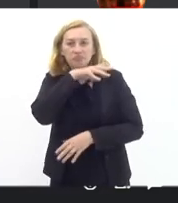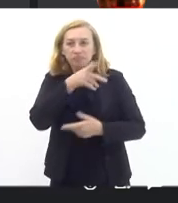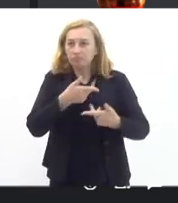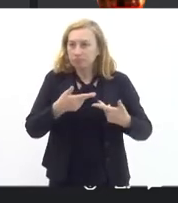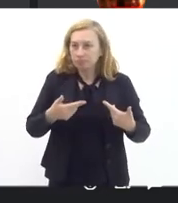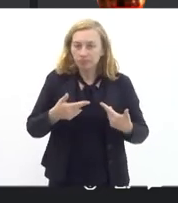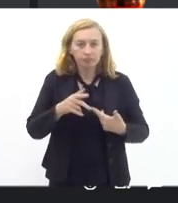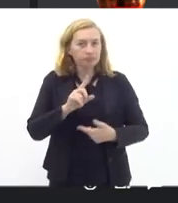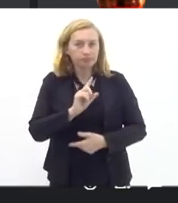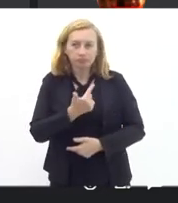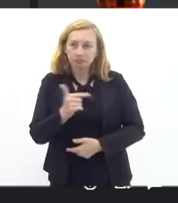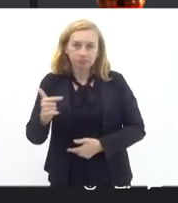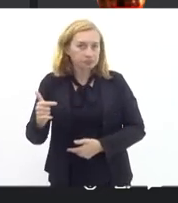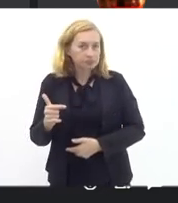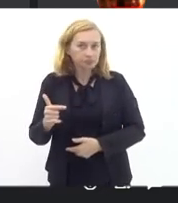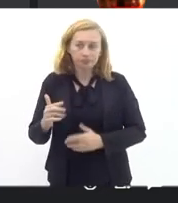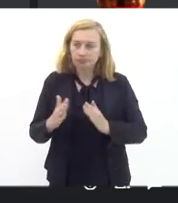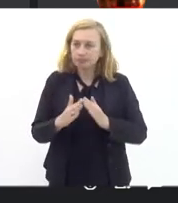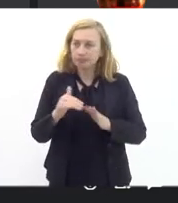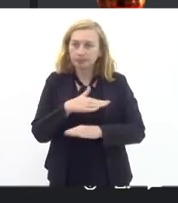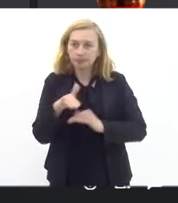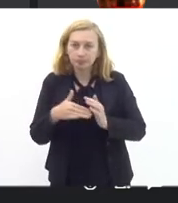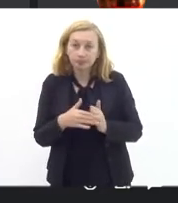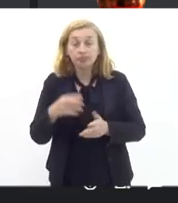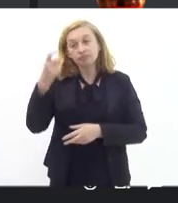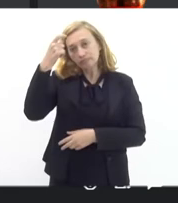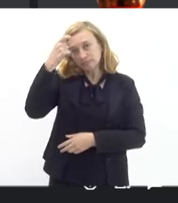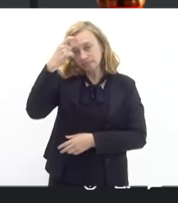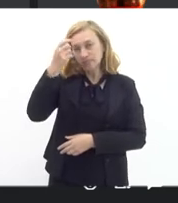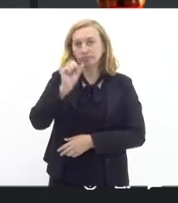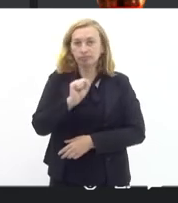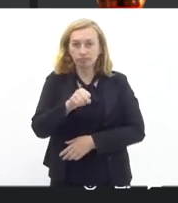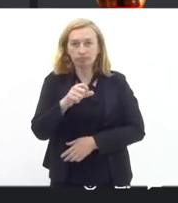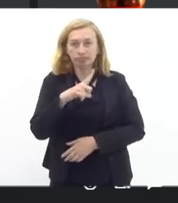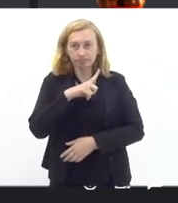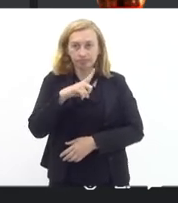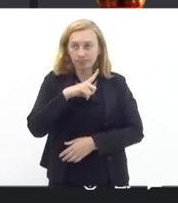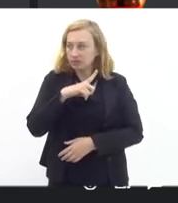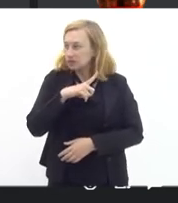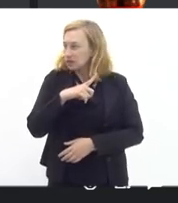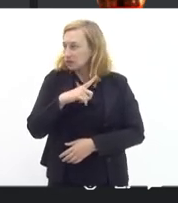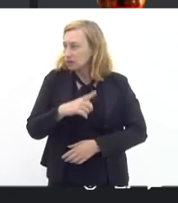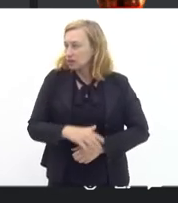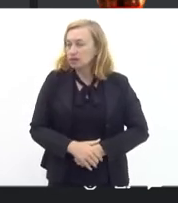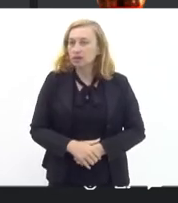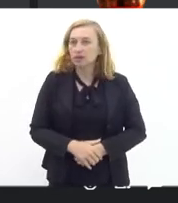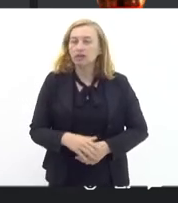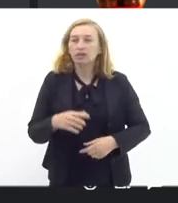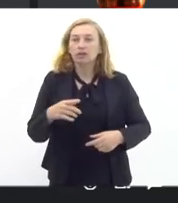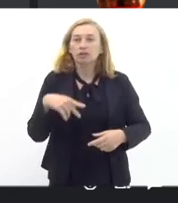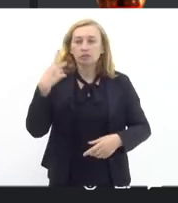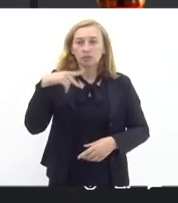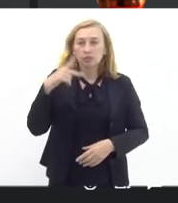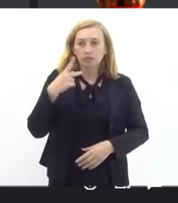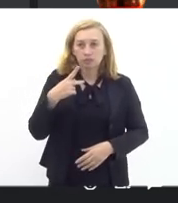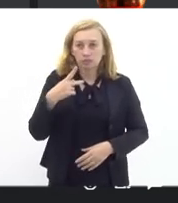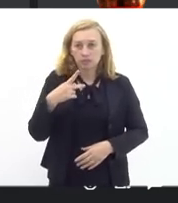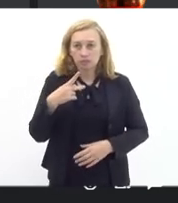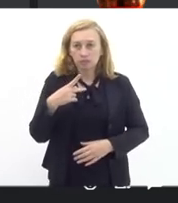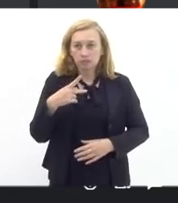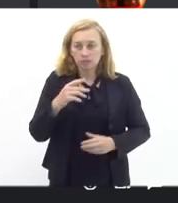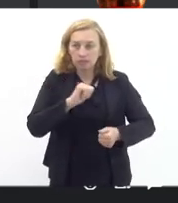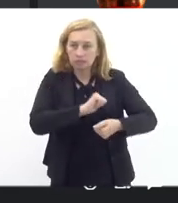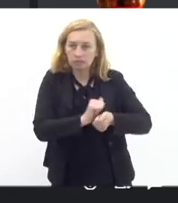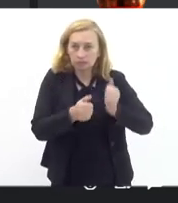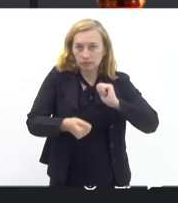não existe lar para todos. A gente tem que ter consciência disso e fazer políticas adequadas a essa realidade,